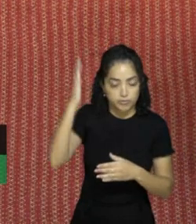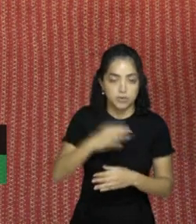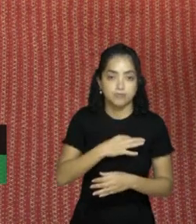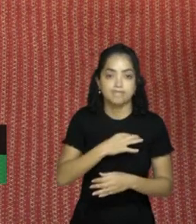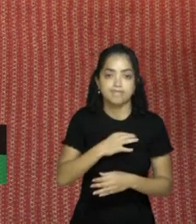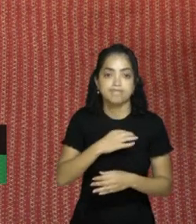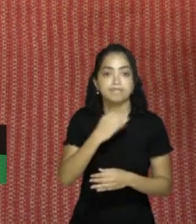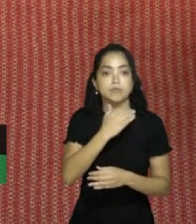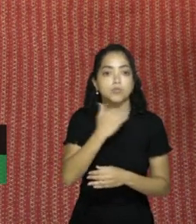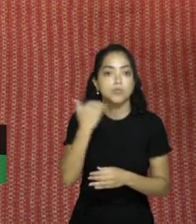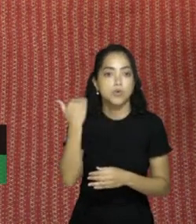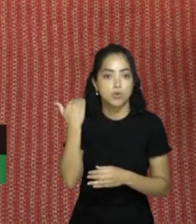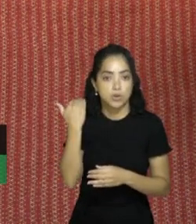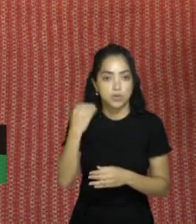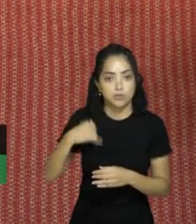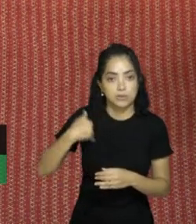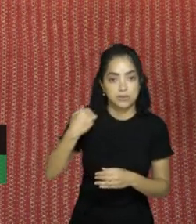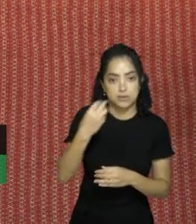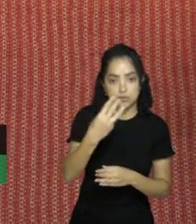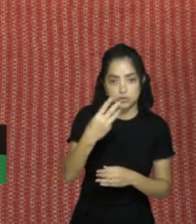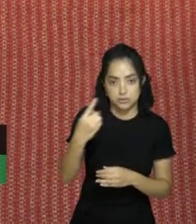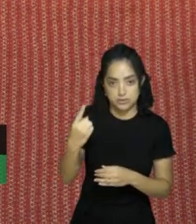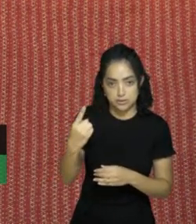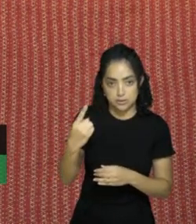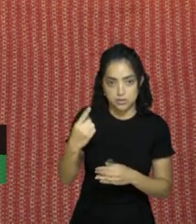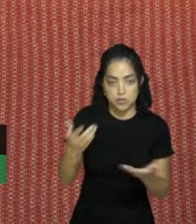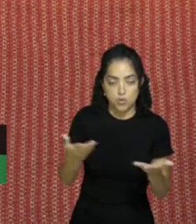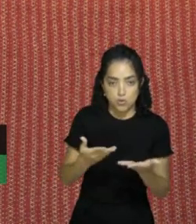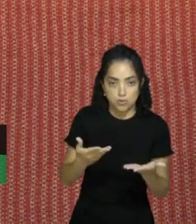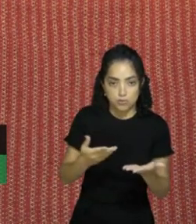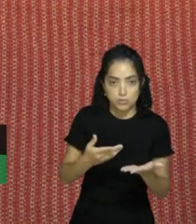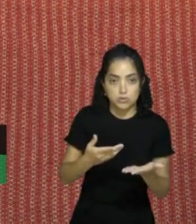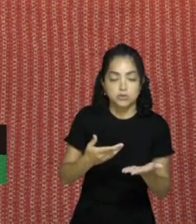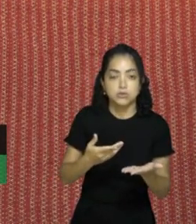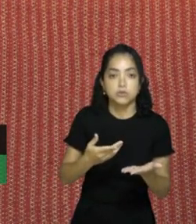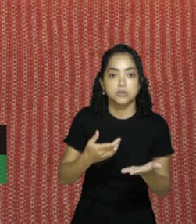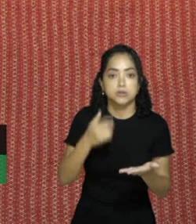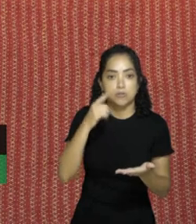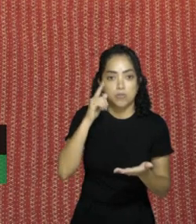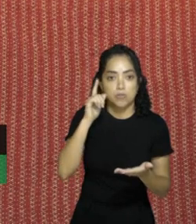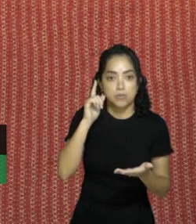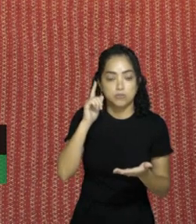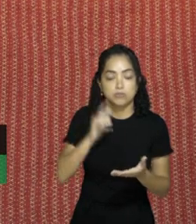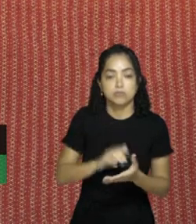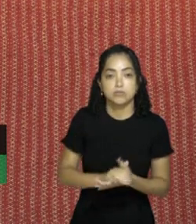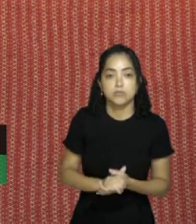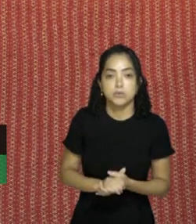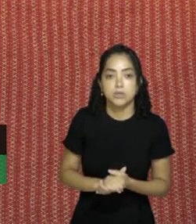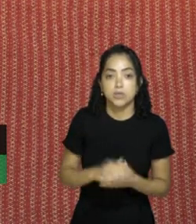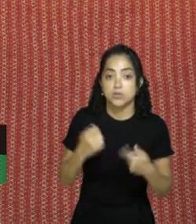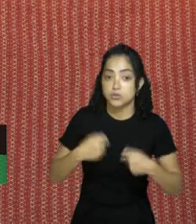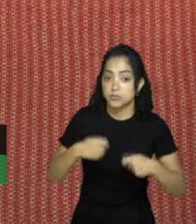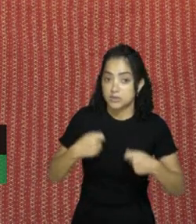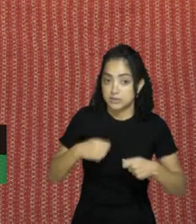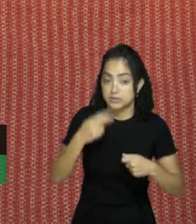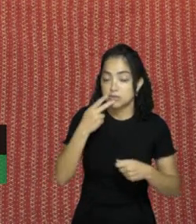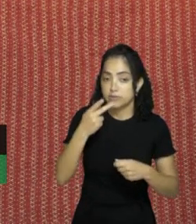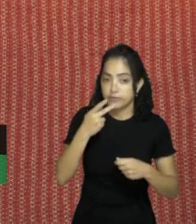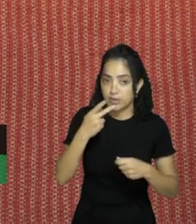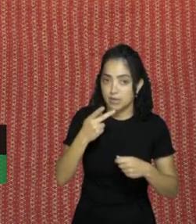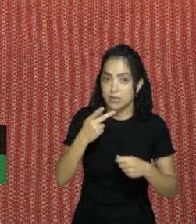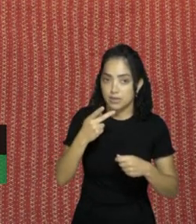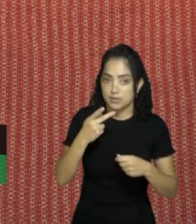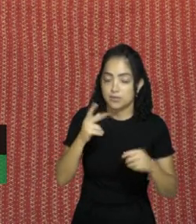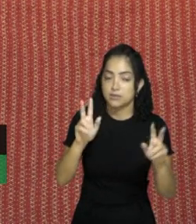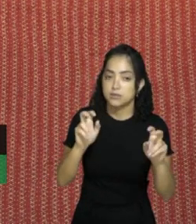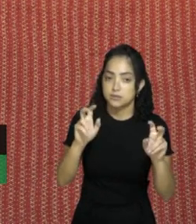na de 31 anos faleceu na noite anterior e que a gente precisa falar de um tema muito importante aqui nessa